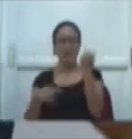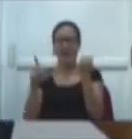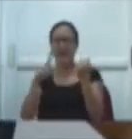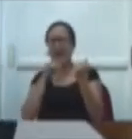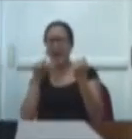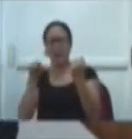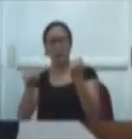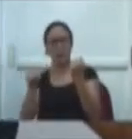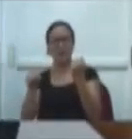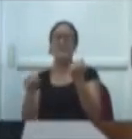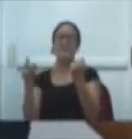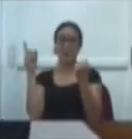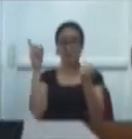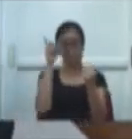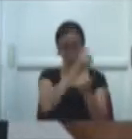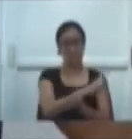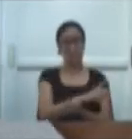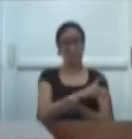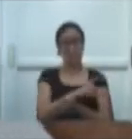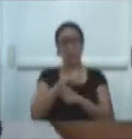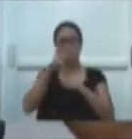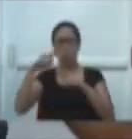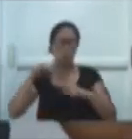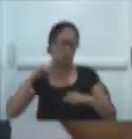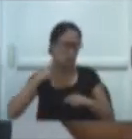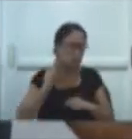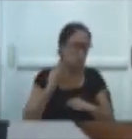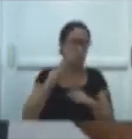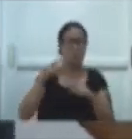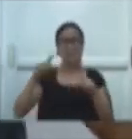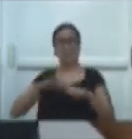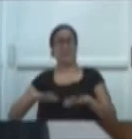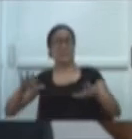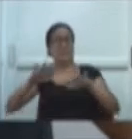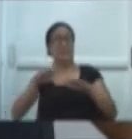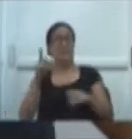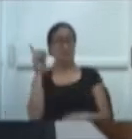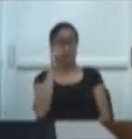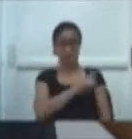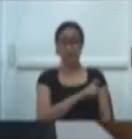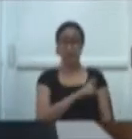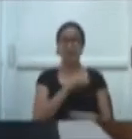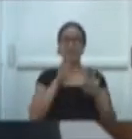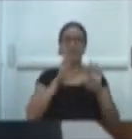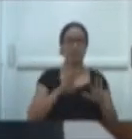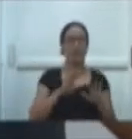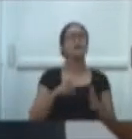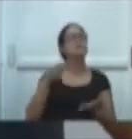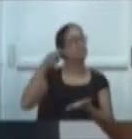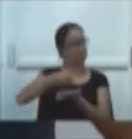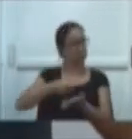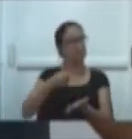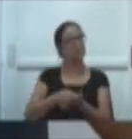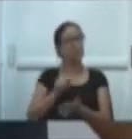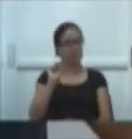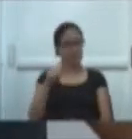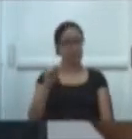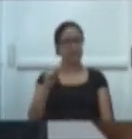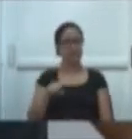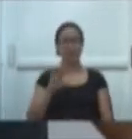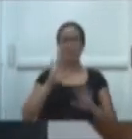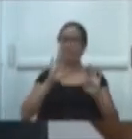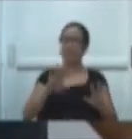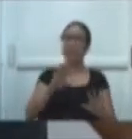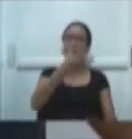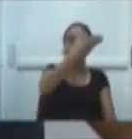para cima, tem que cobrar, e todos nós temos que estar juntos para cobrar. Mas não nos esqueçamos de cumprir a nossa tarefa